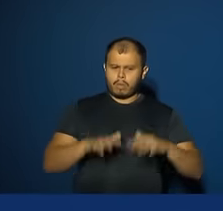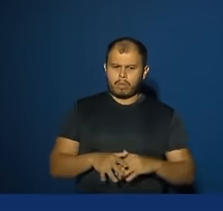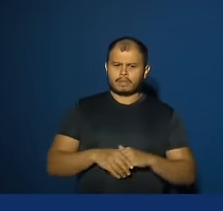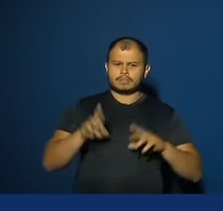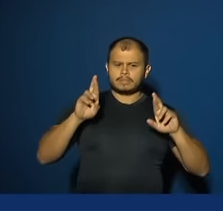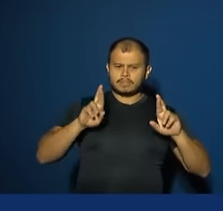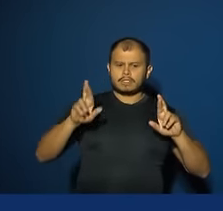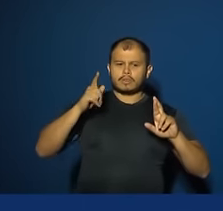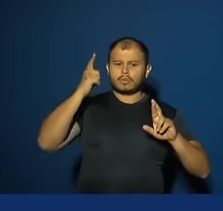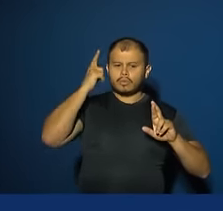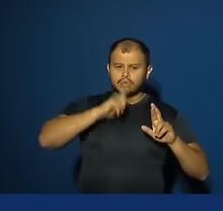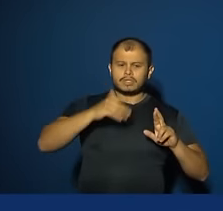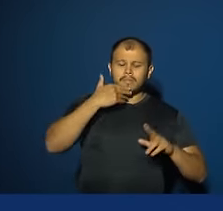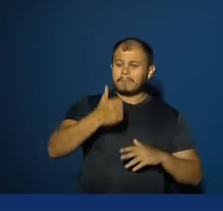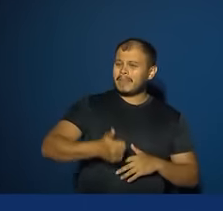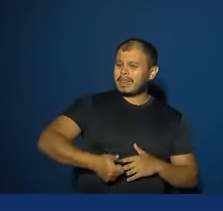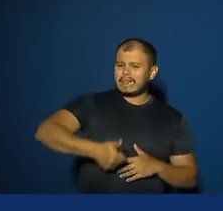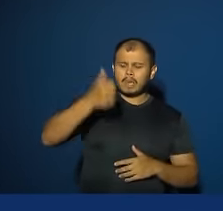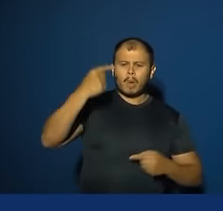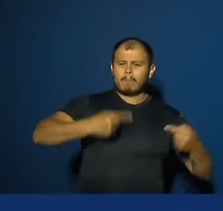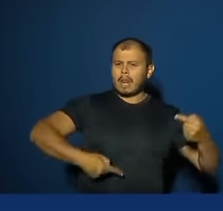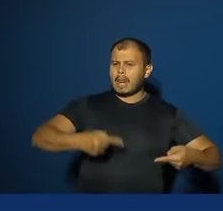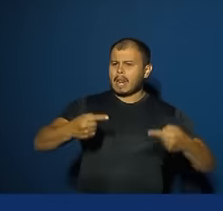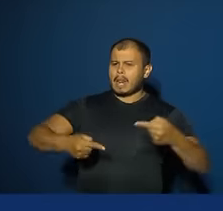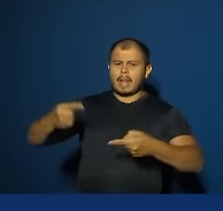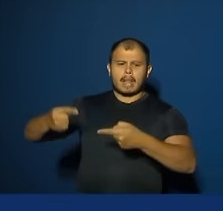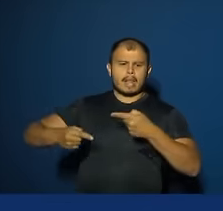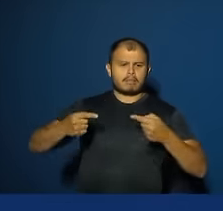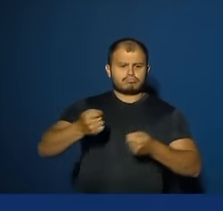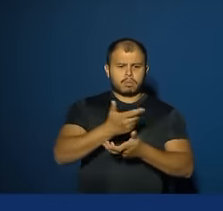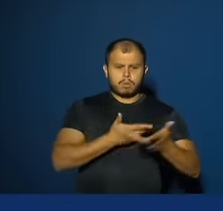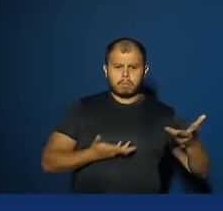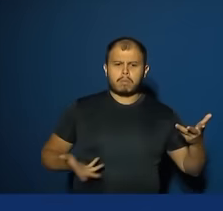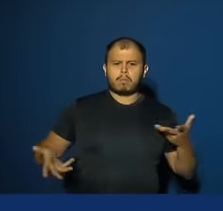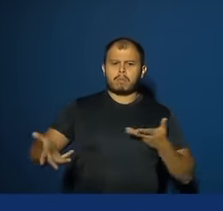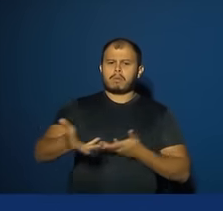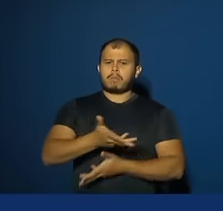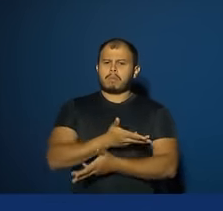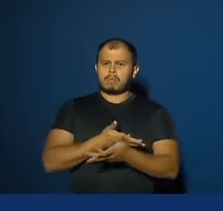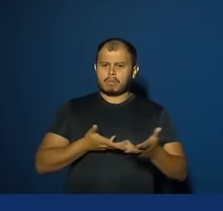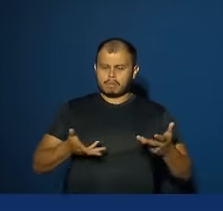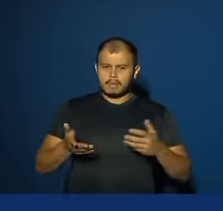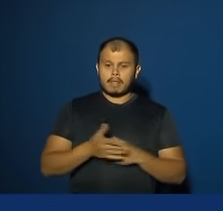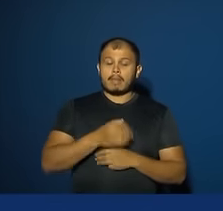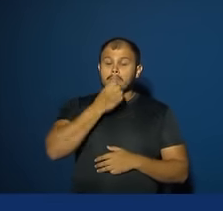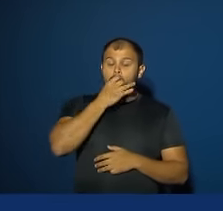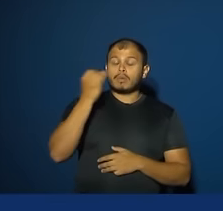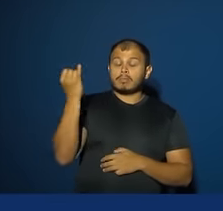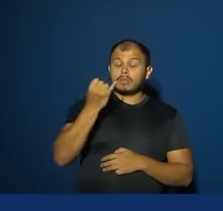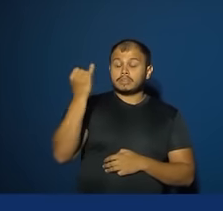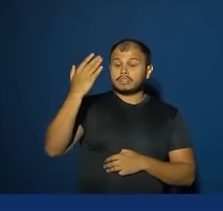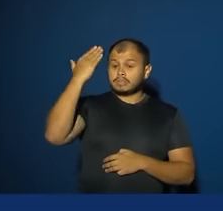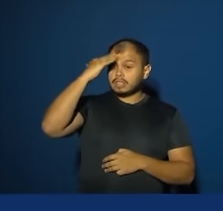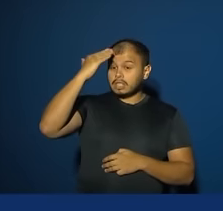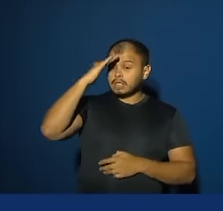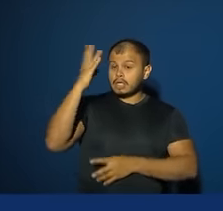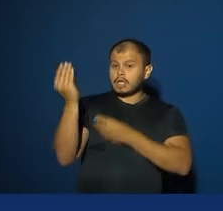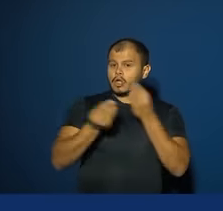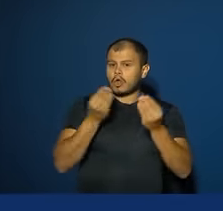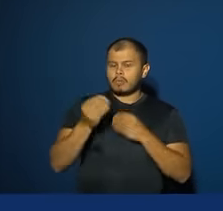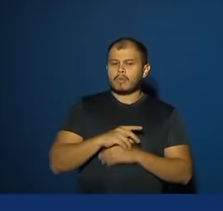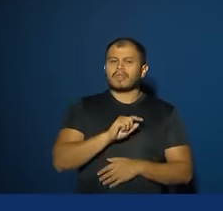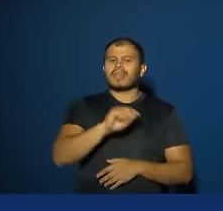melhor debate possível né Acho que muita gente importante para entender o cenário teve por aqui